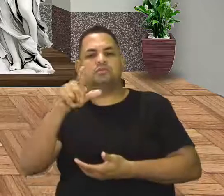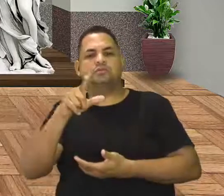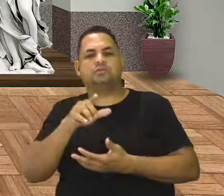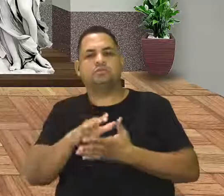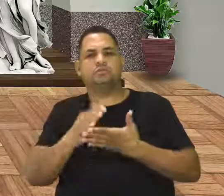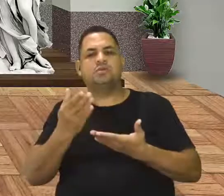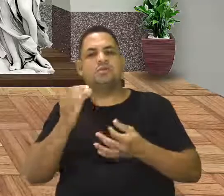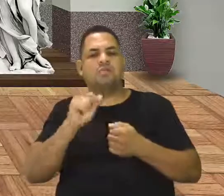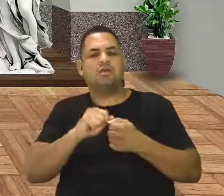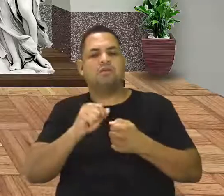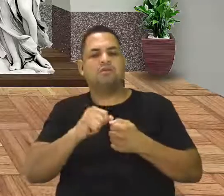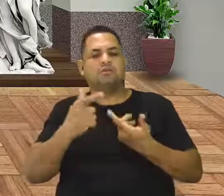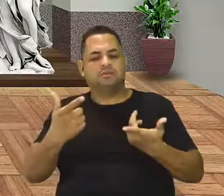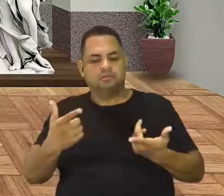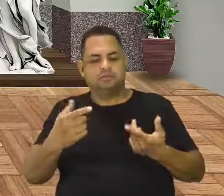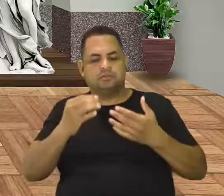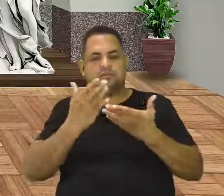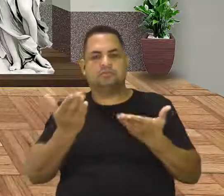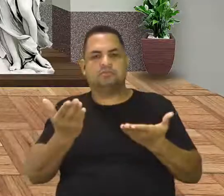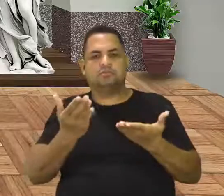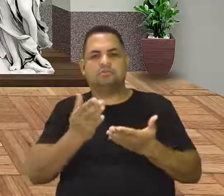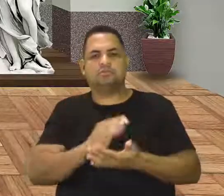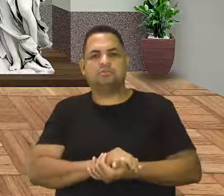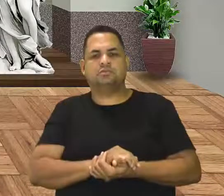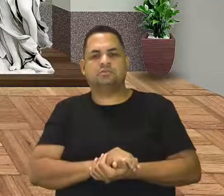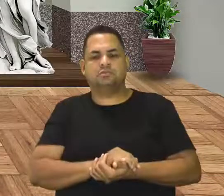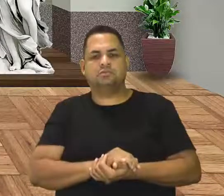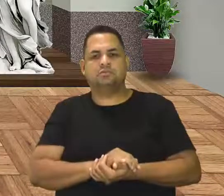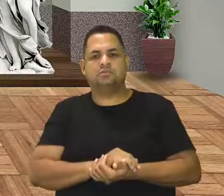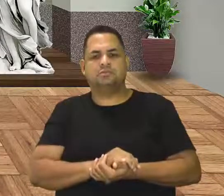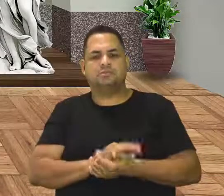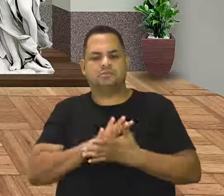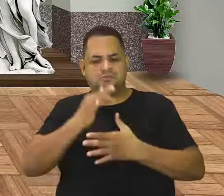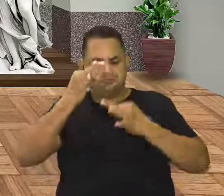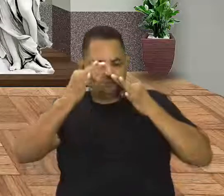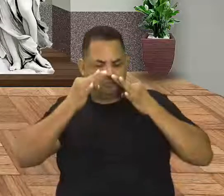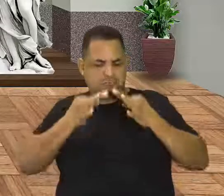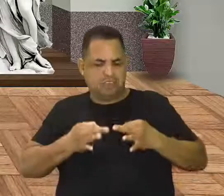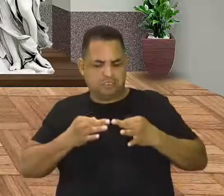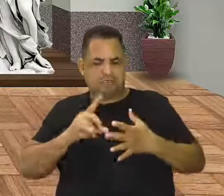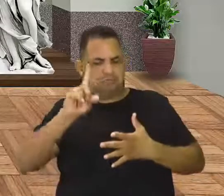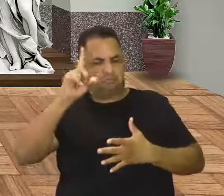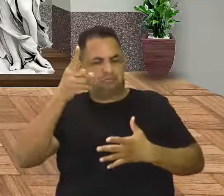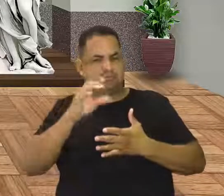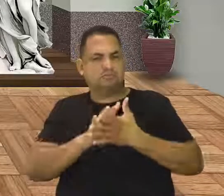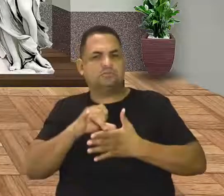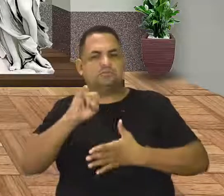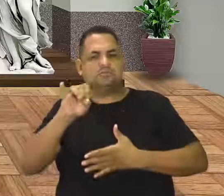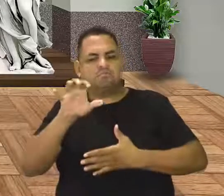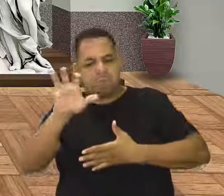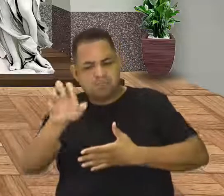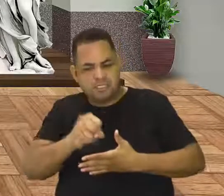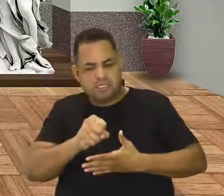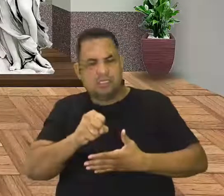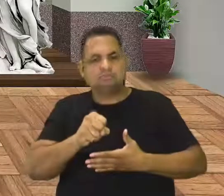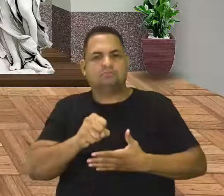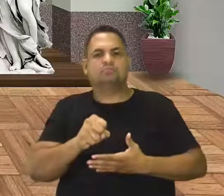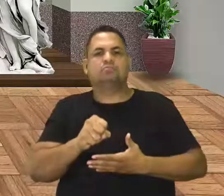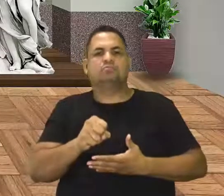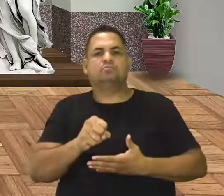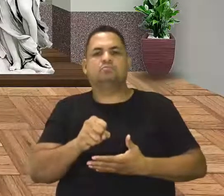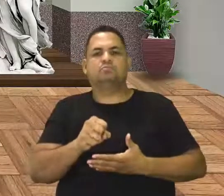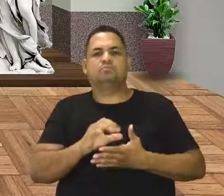cumprir bom então assim ele é muito a sério essa ideia se é para pegar o valor